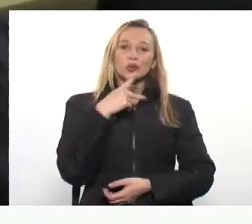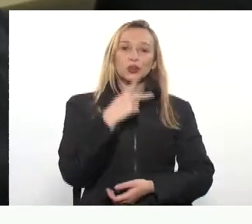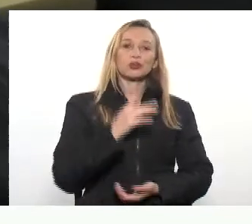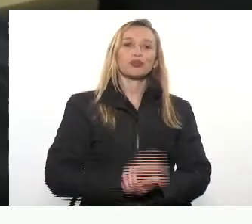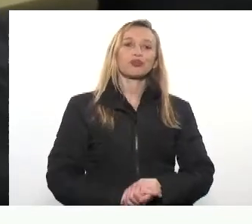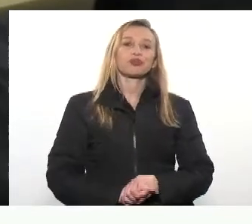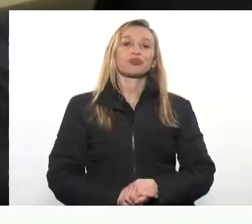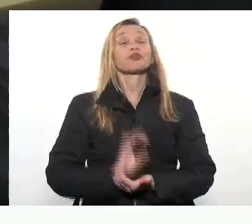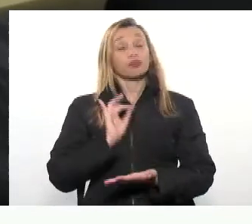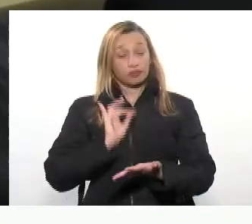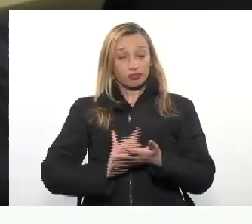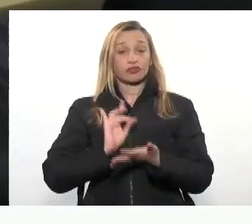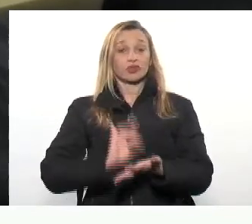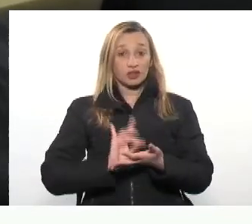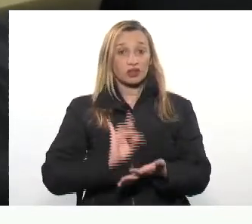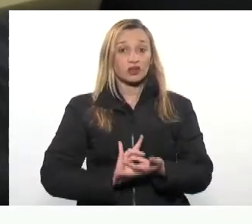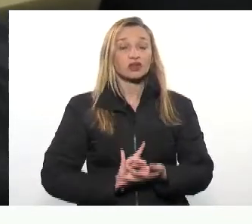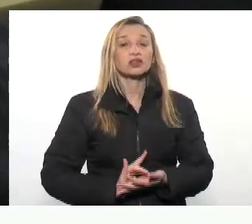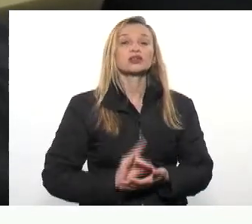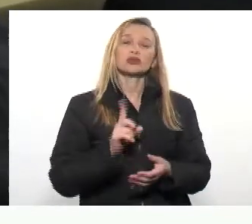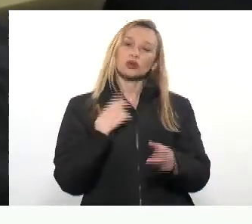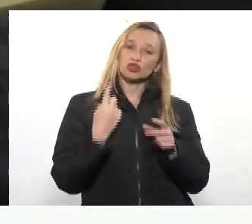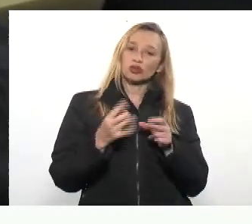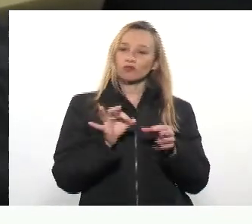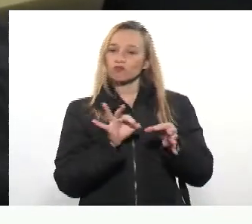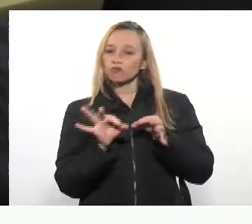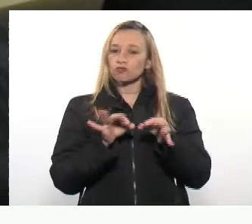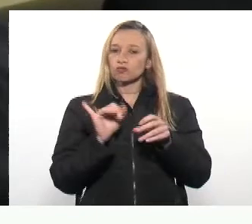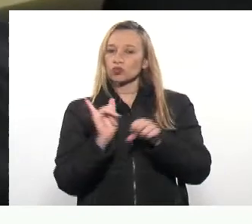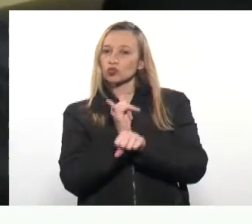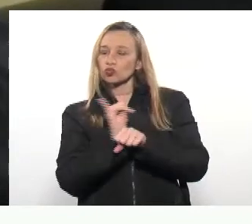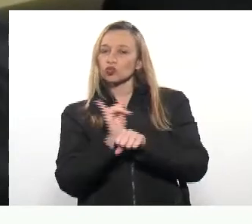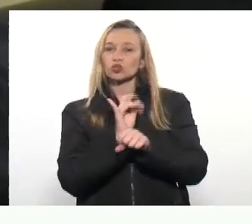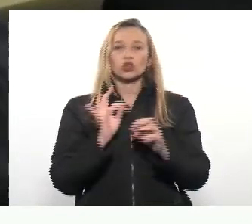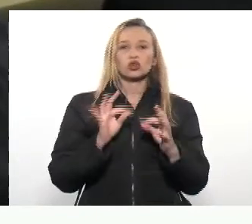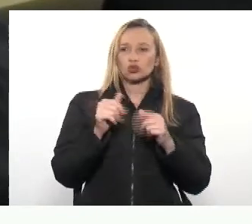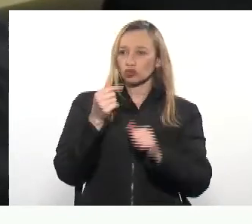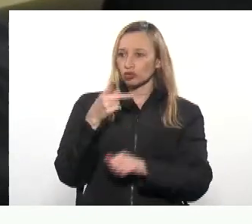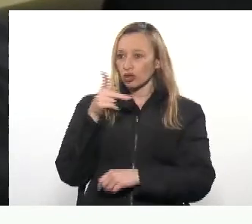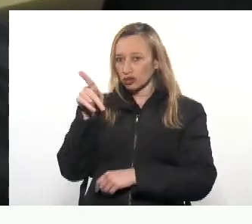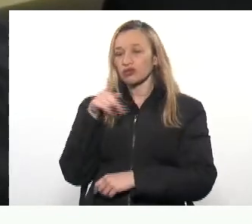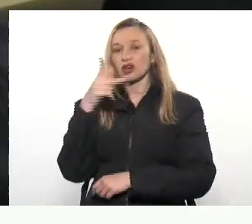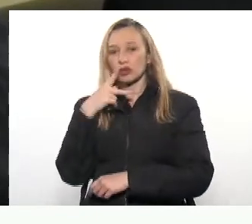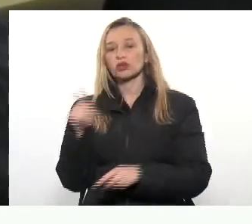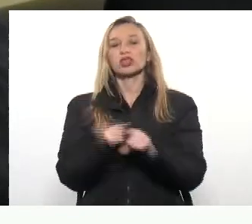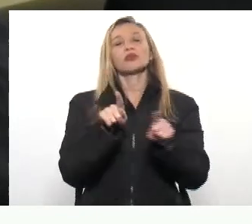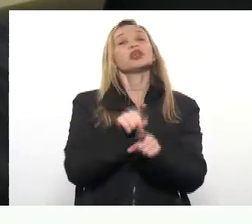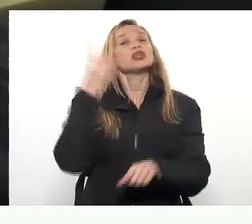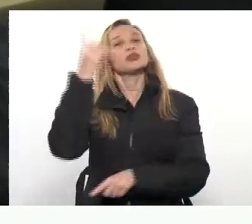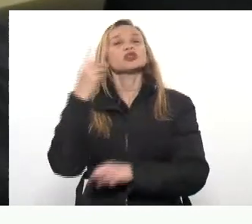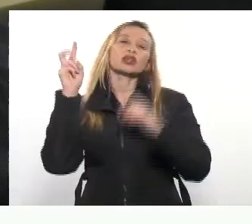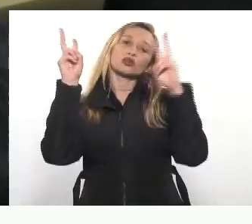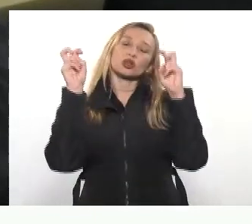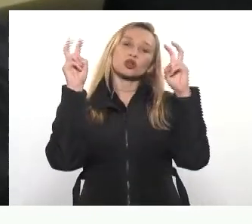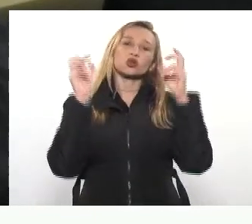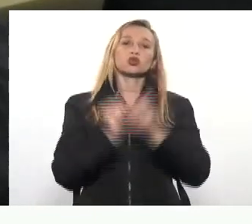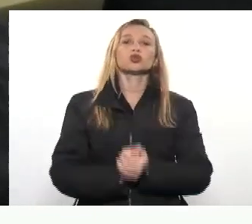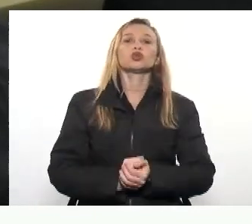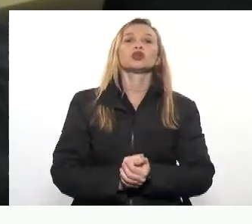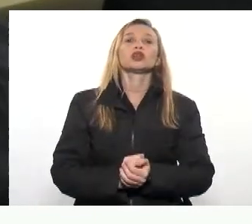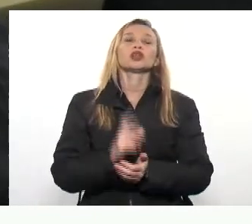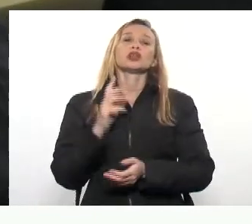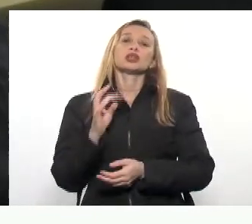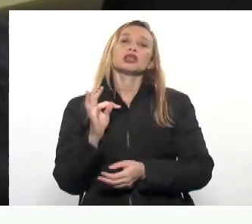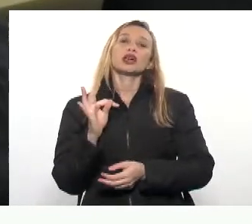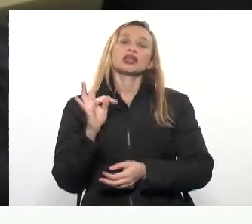e realmente nós estamos absolutamente alinhados com a sua fala, bem como a fala do deputado sobre a questão da tarifa